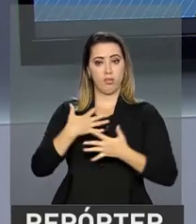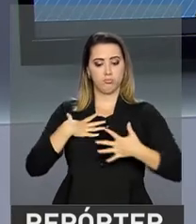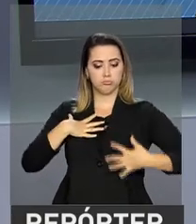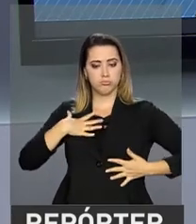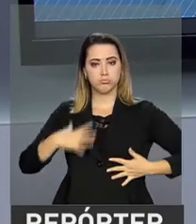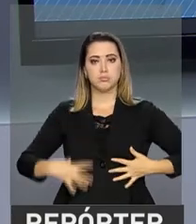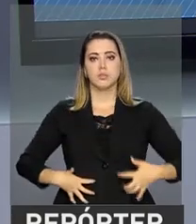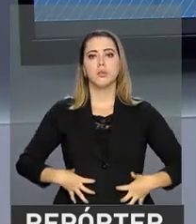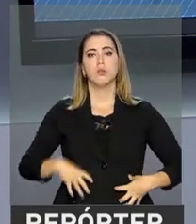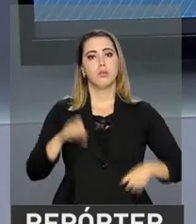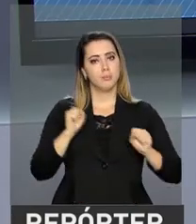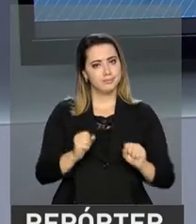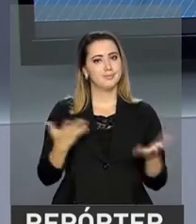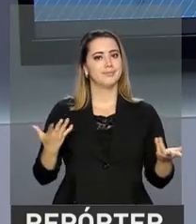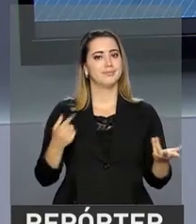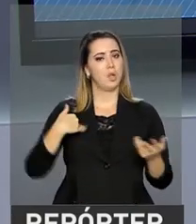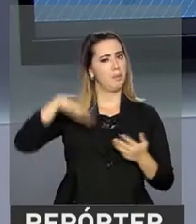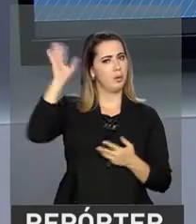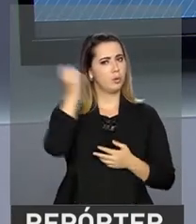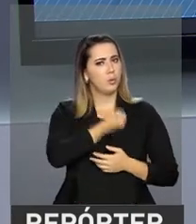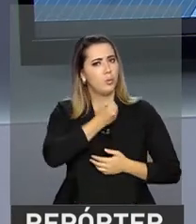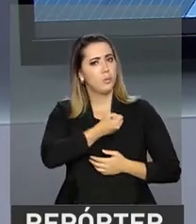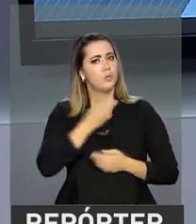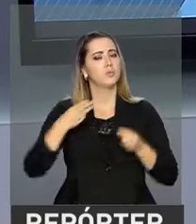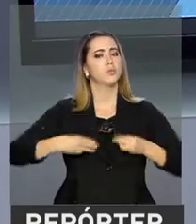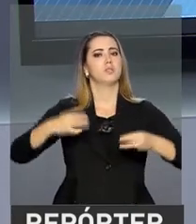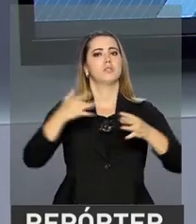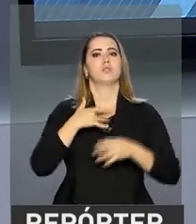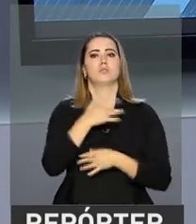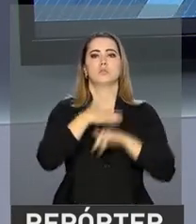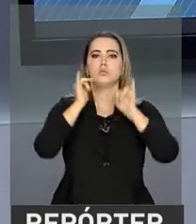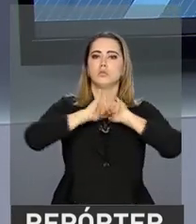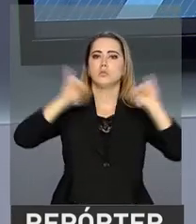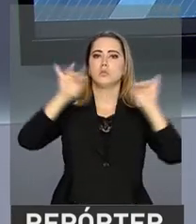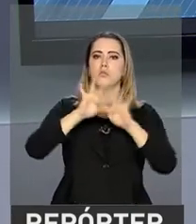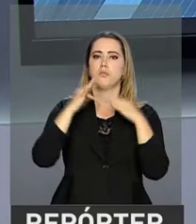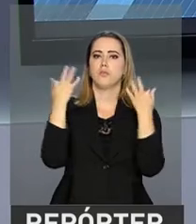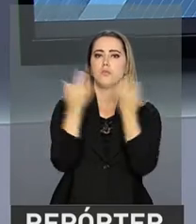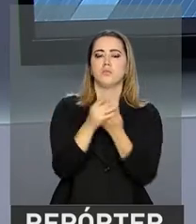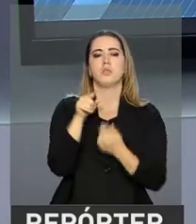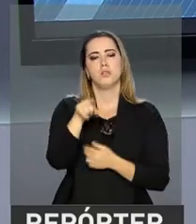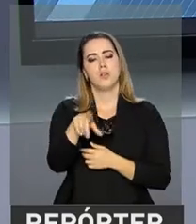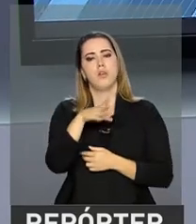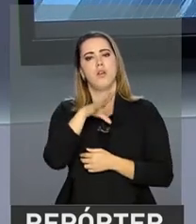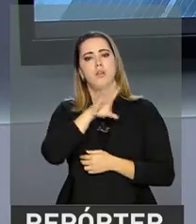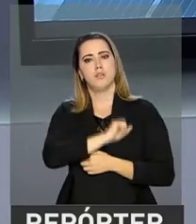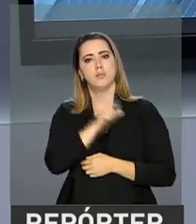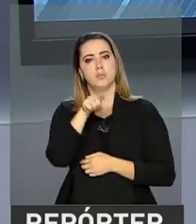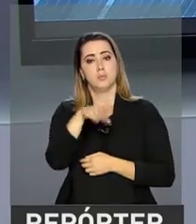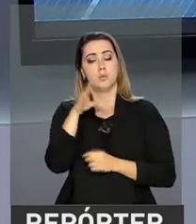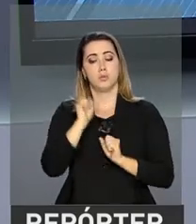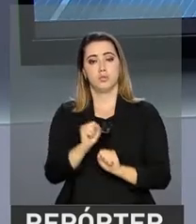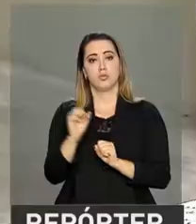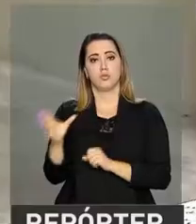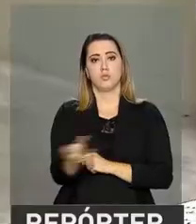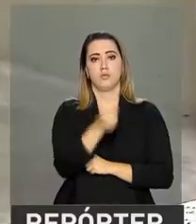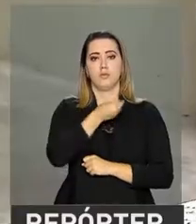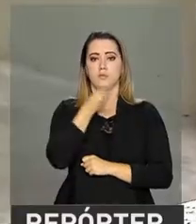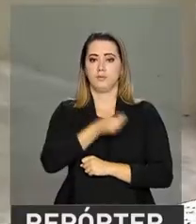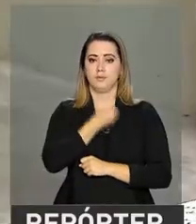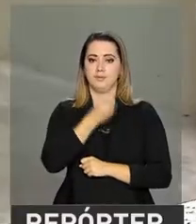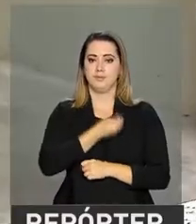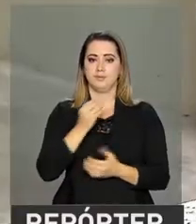aumentar os números das doações o ministério da saúde lançou hoje a campanha família quem você ama pode salvar vidas